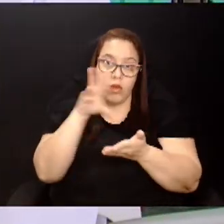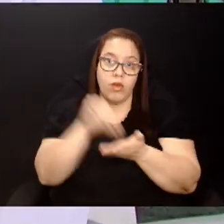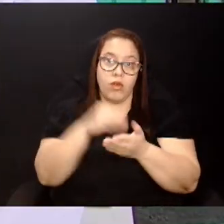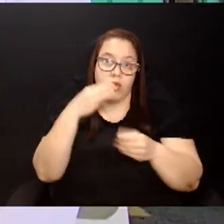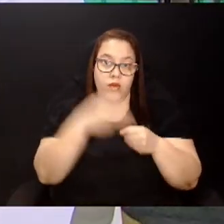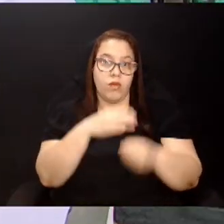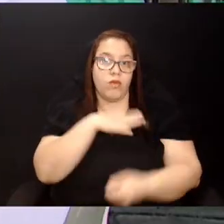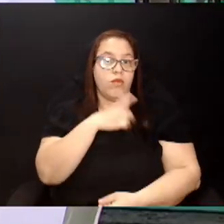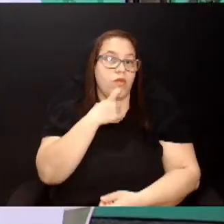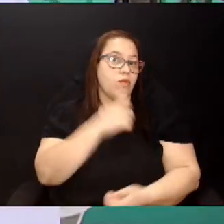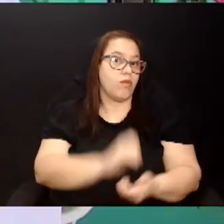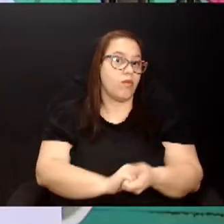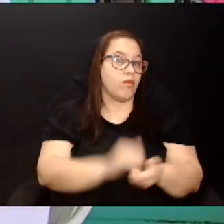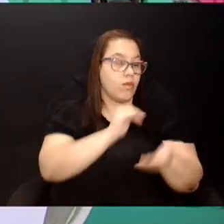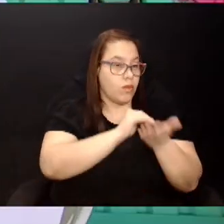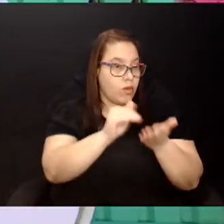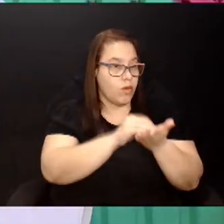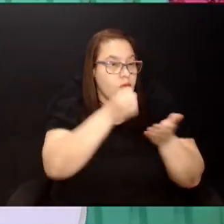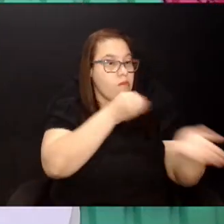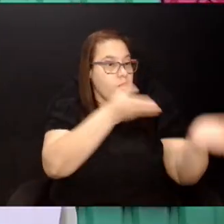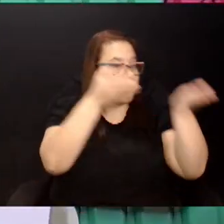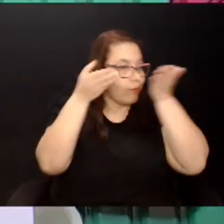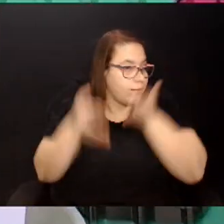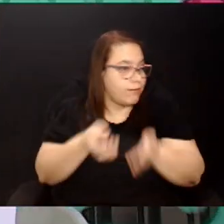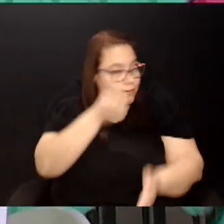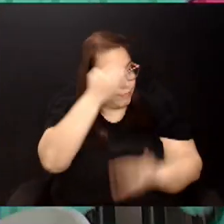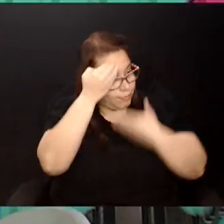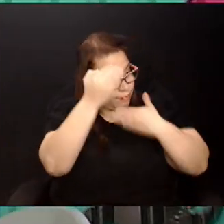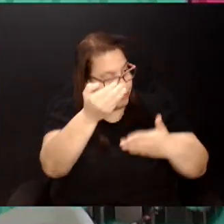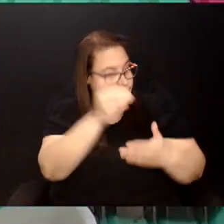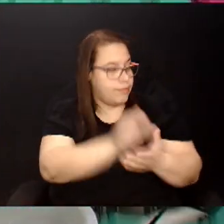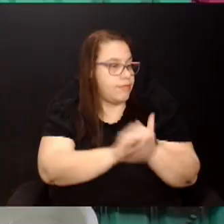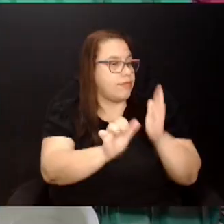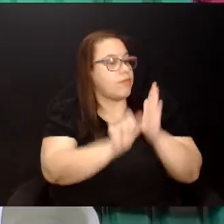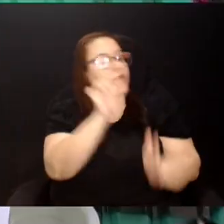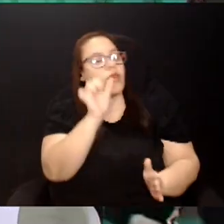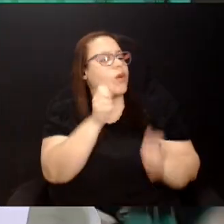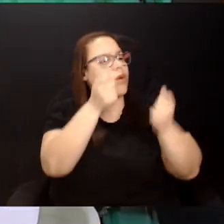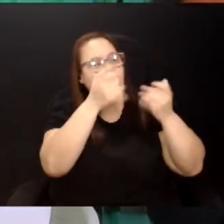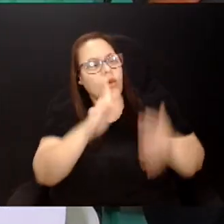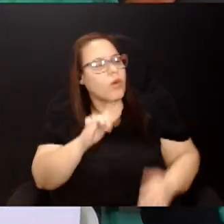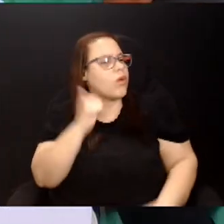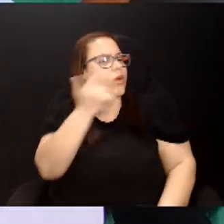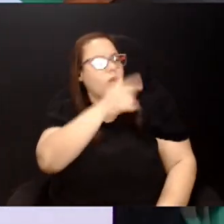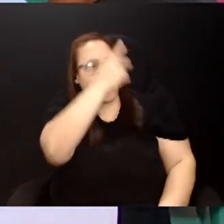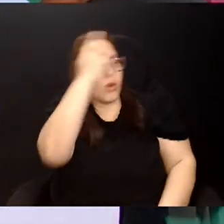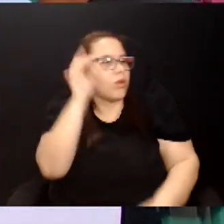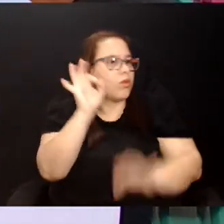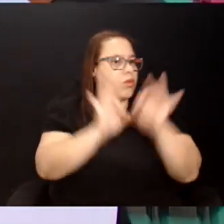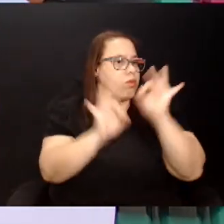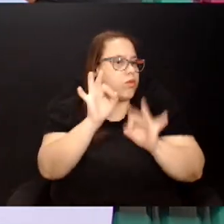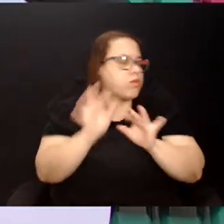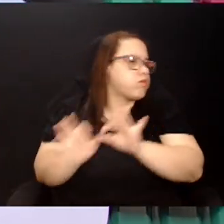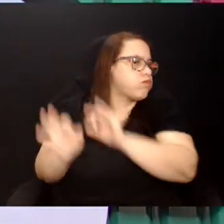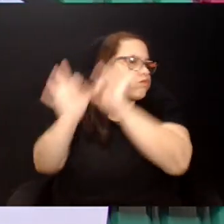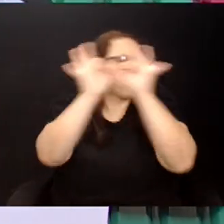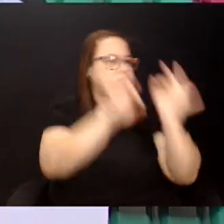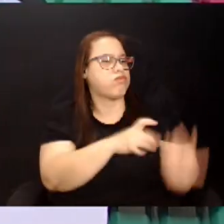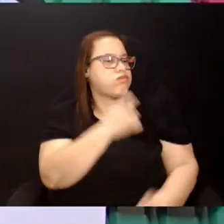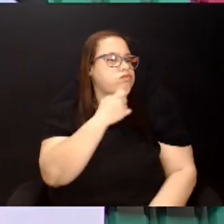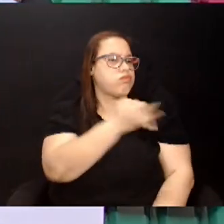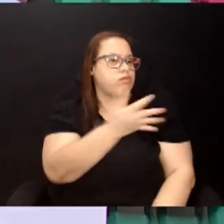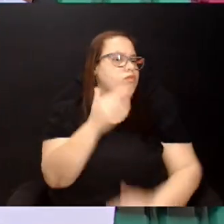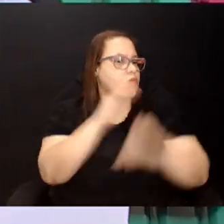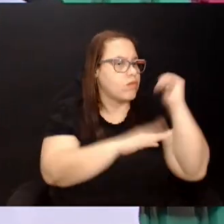Campinas. Secretário, seja muito bem-vindo, muito obrigado. Primeiro, explique para a população do município de Campinas quais serviços estão